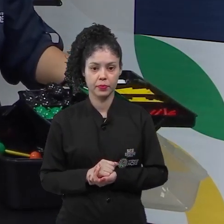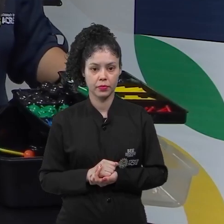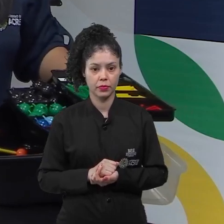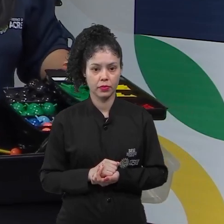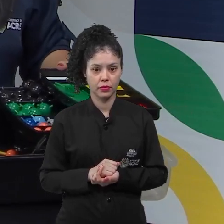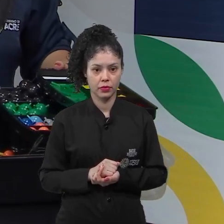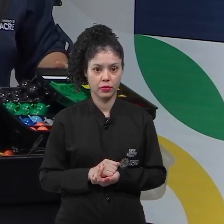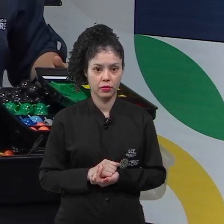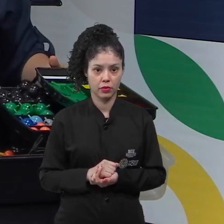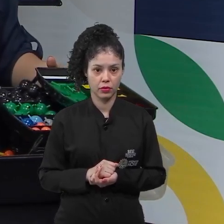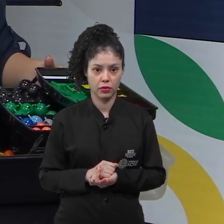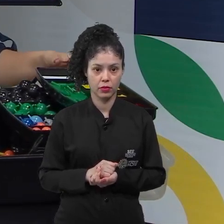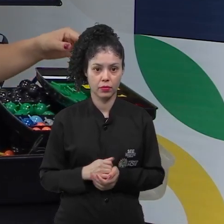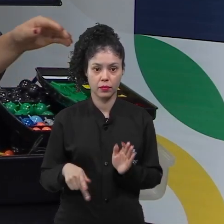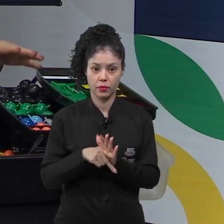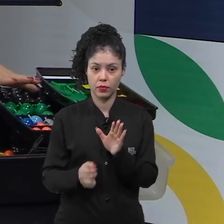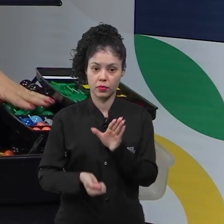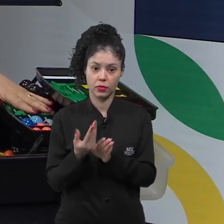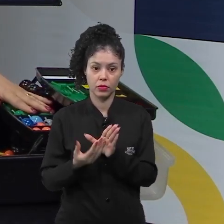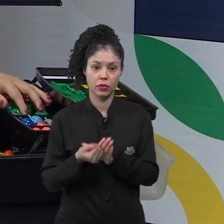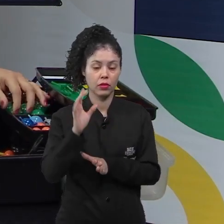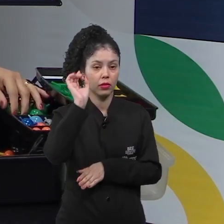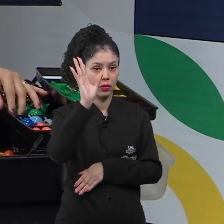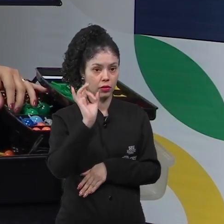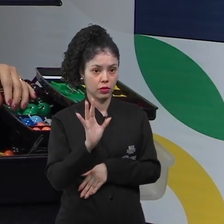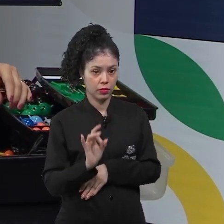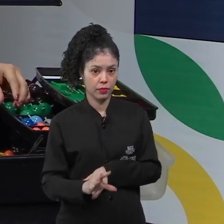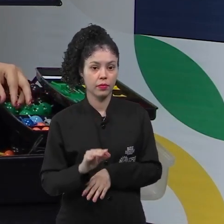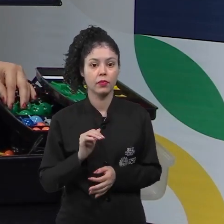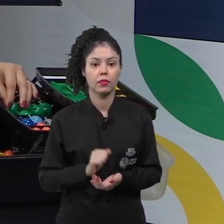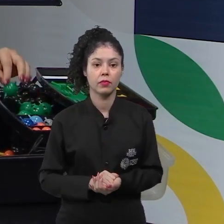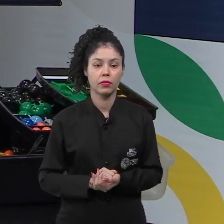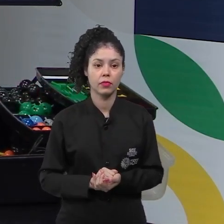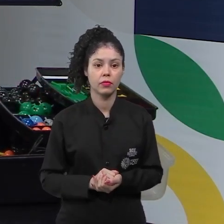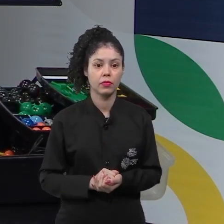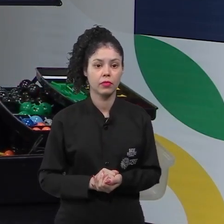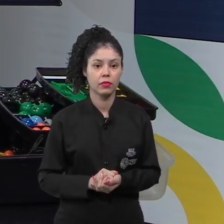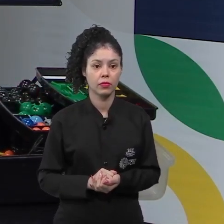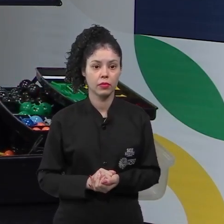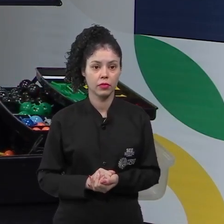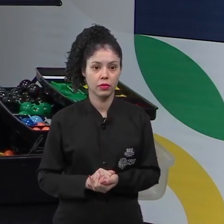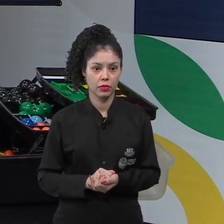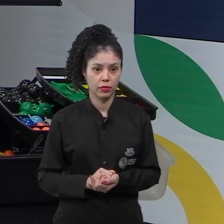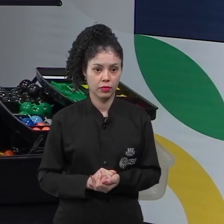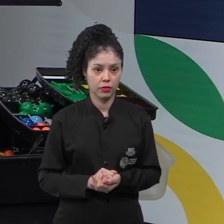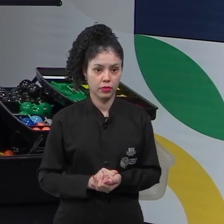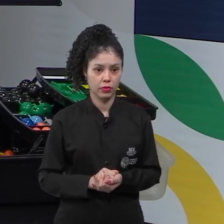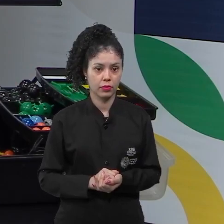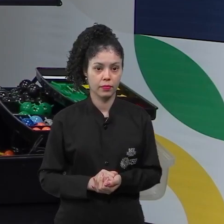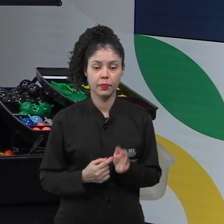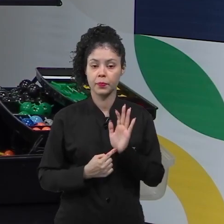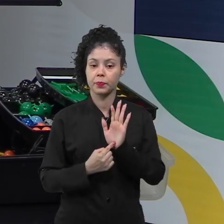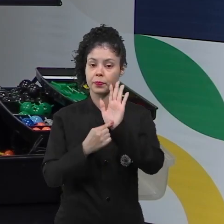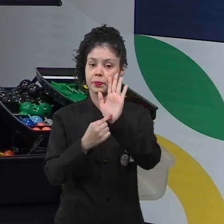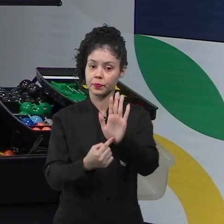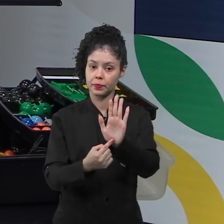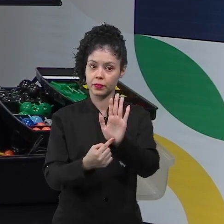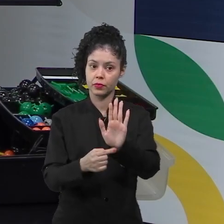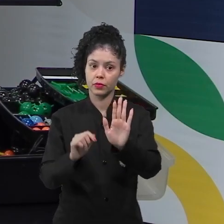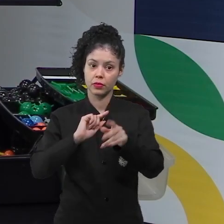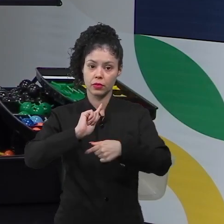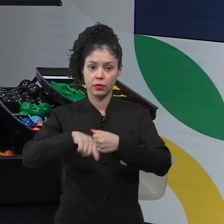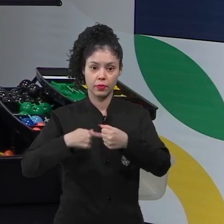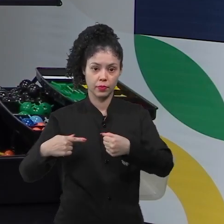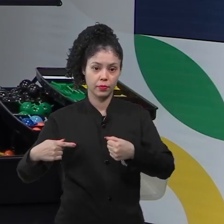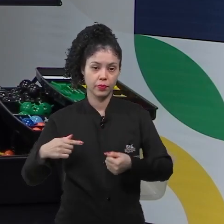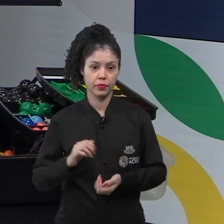de produção de moléculas e cada uma, né, dessas bolinhas vai representar um átomo.